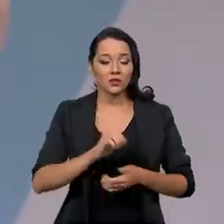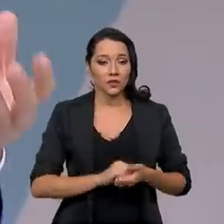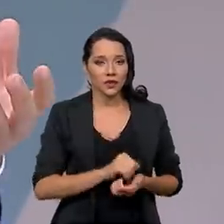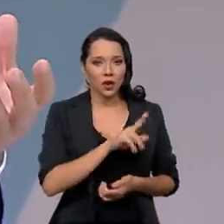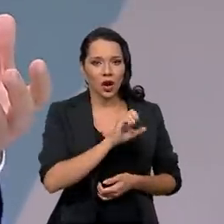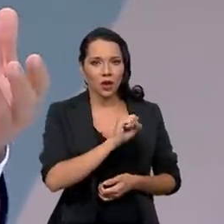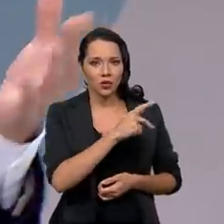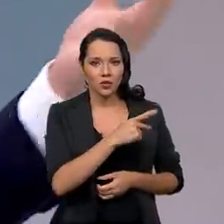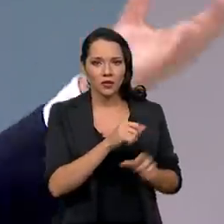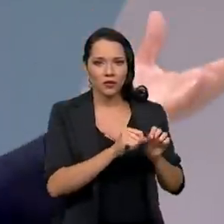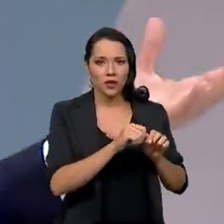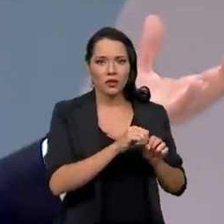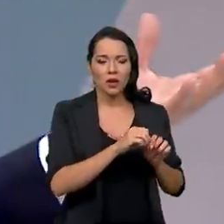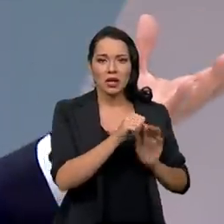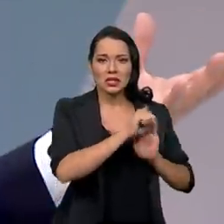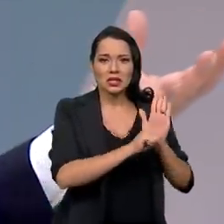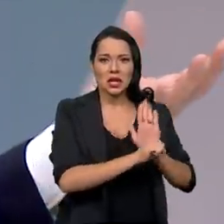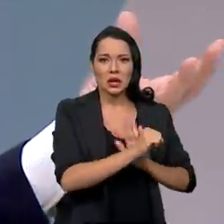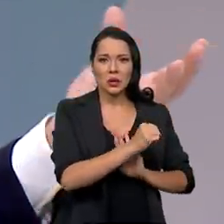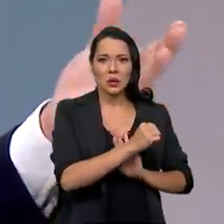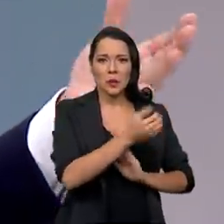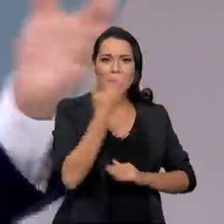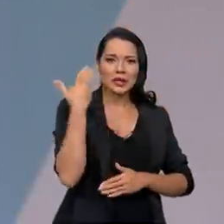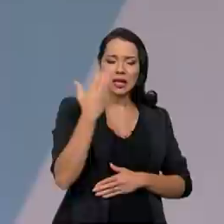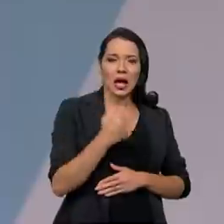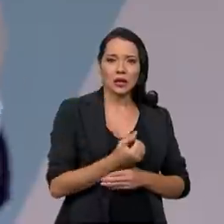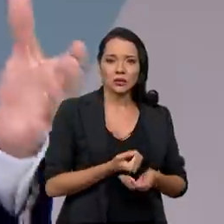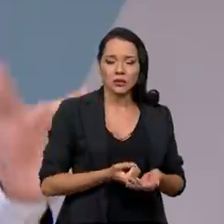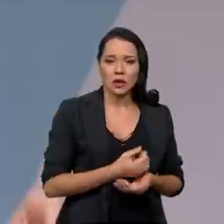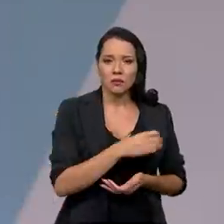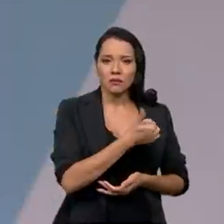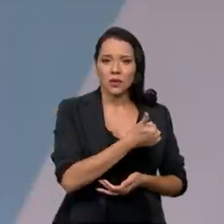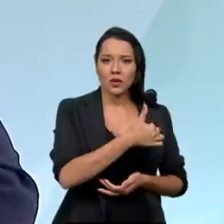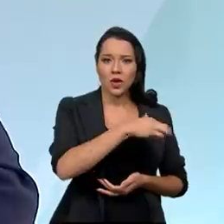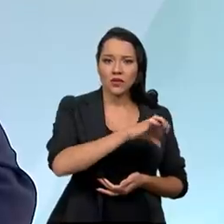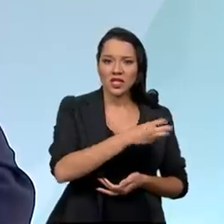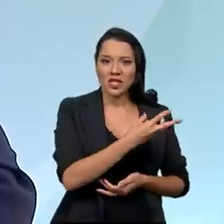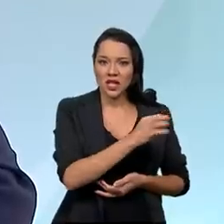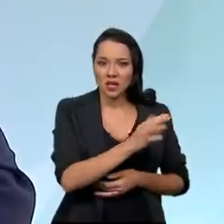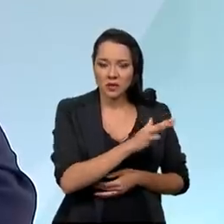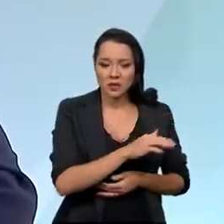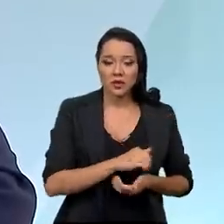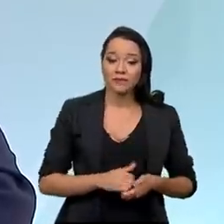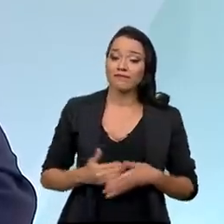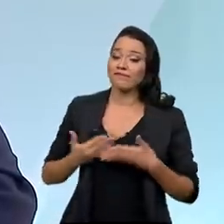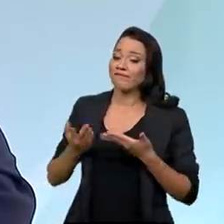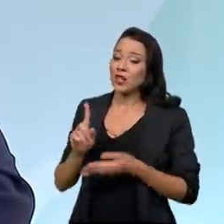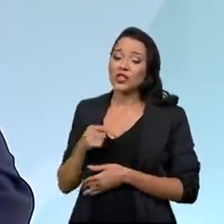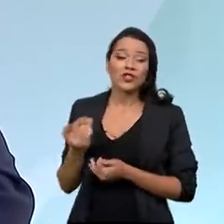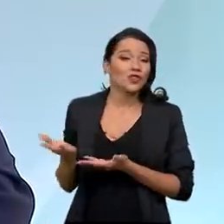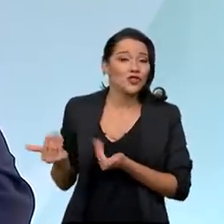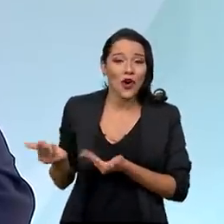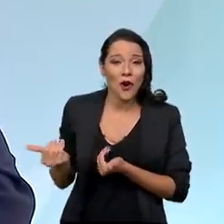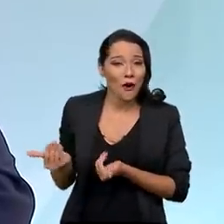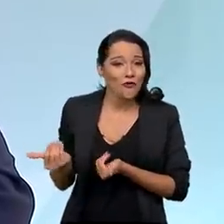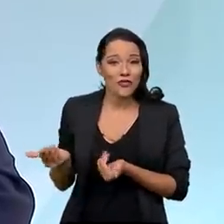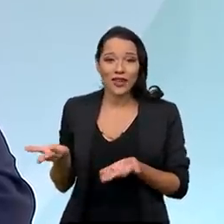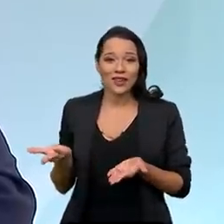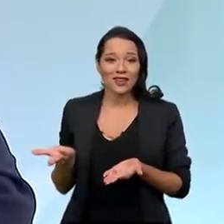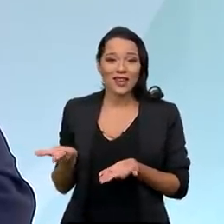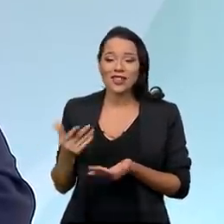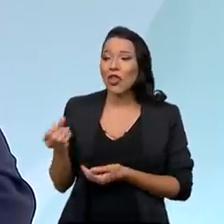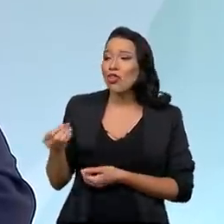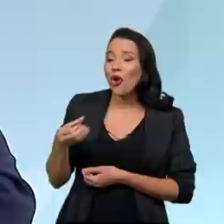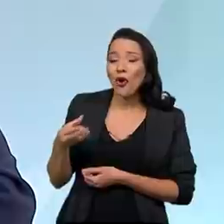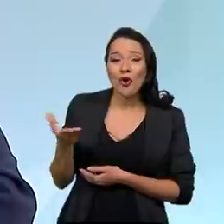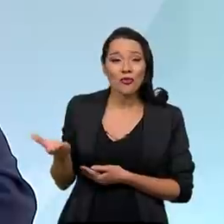estruturada na década de 30 do século passado. Pois é. Ou seja, né? Então, nós somos jovens. É. E por sermos